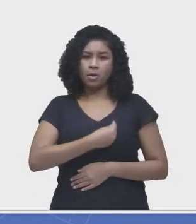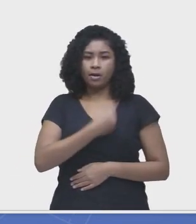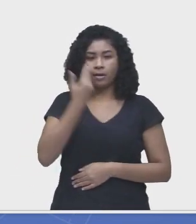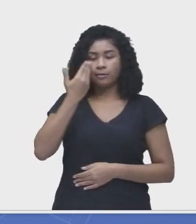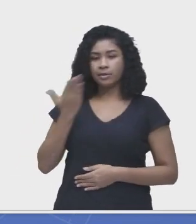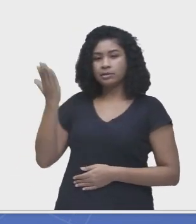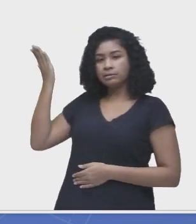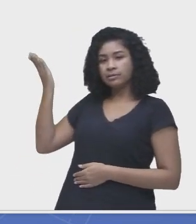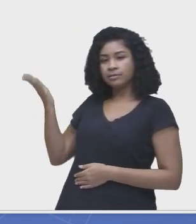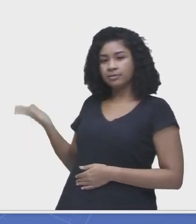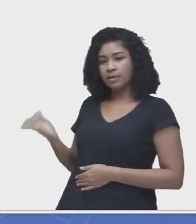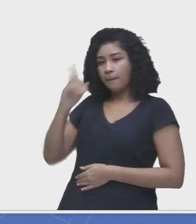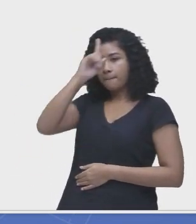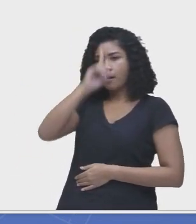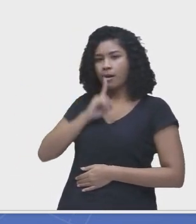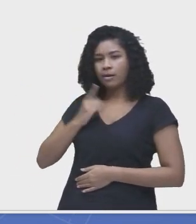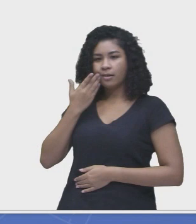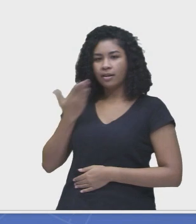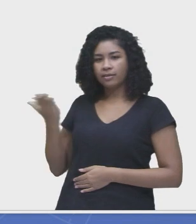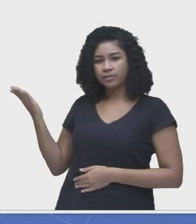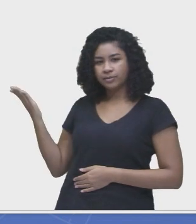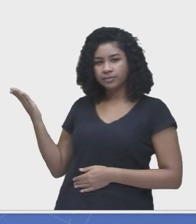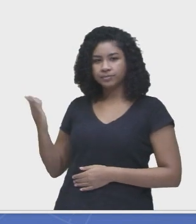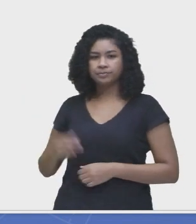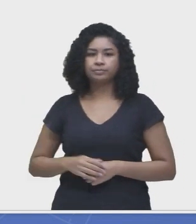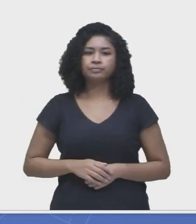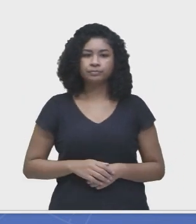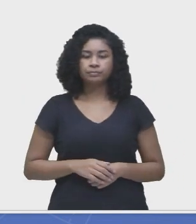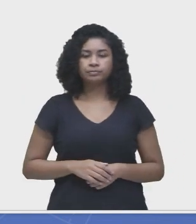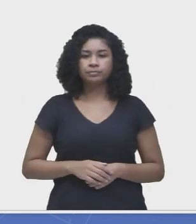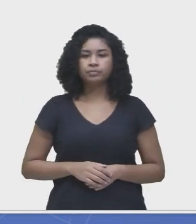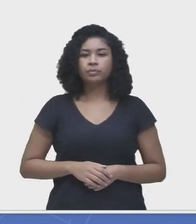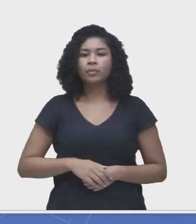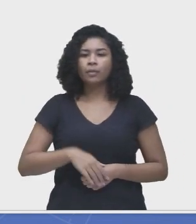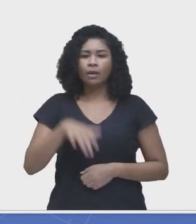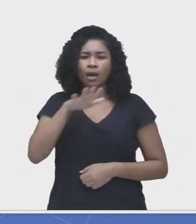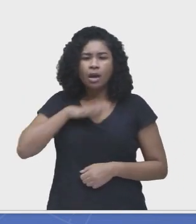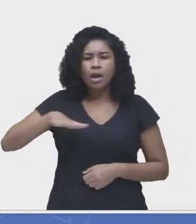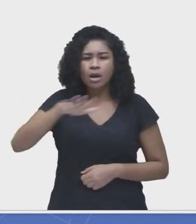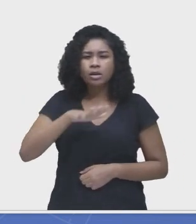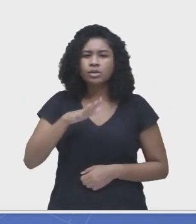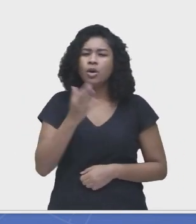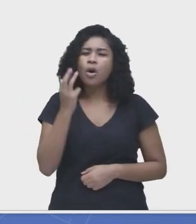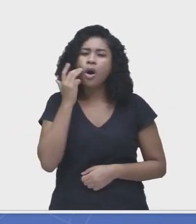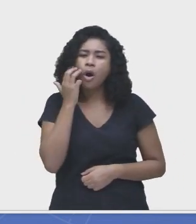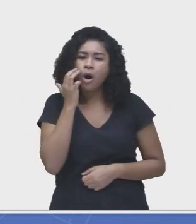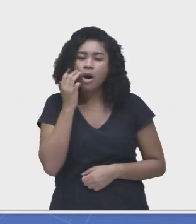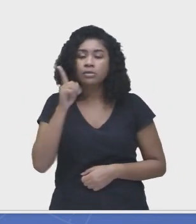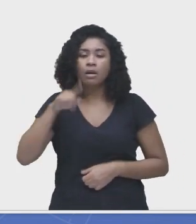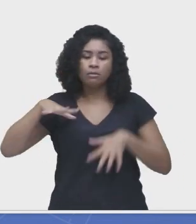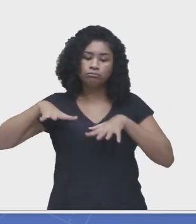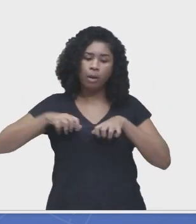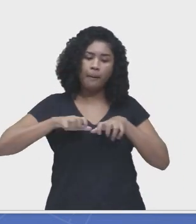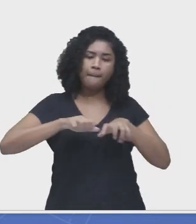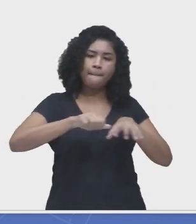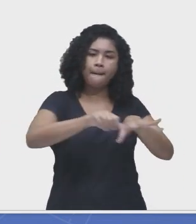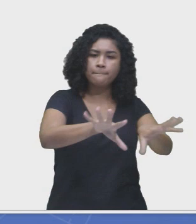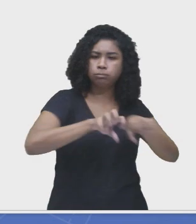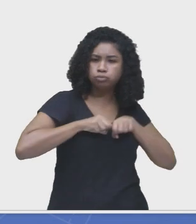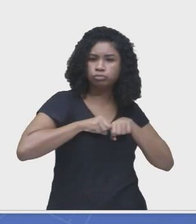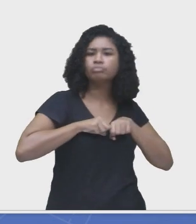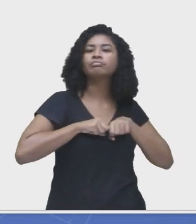amarelo. Essa região rosa foi aonde eles colonizaram e aonde tem vermelho, eles têm suas